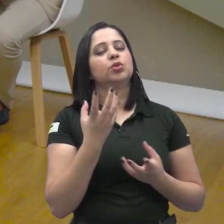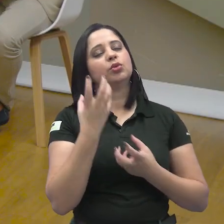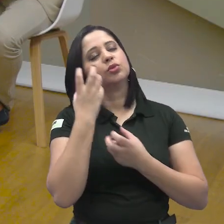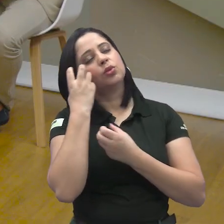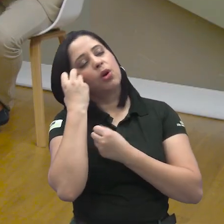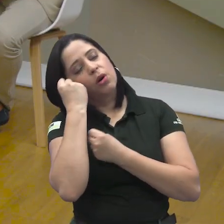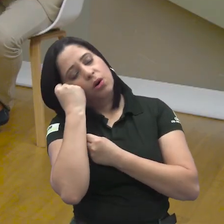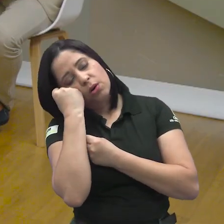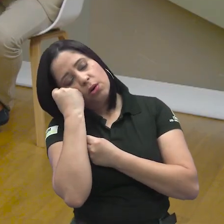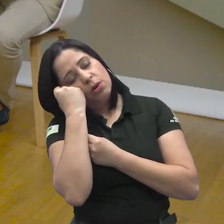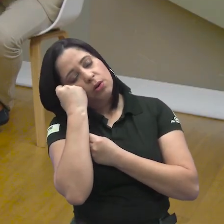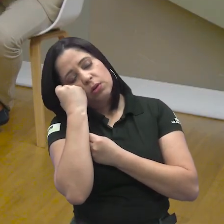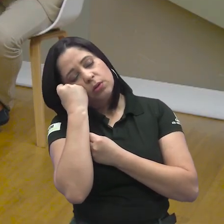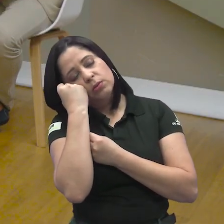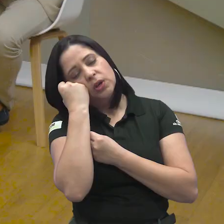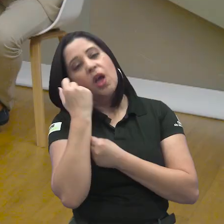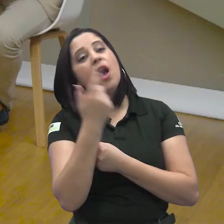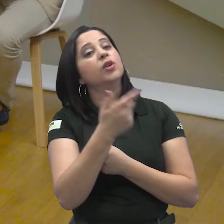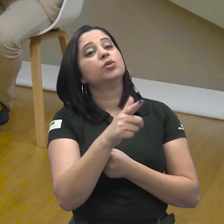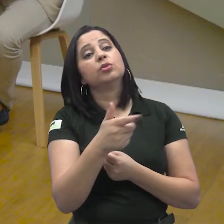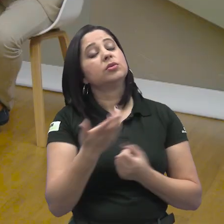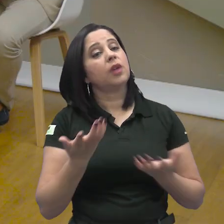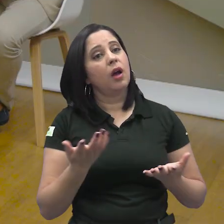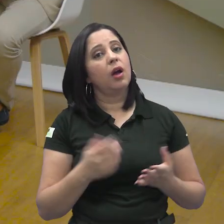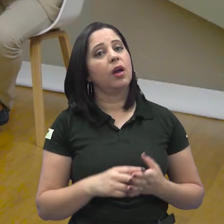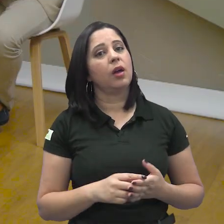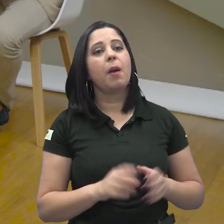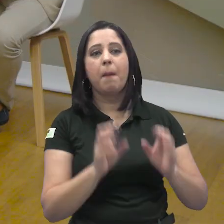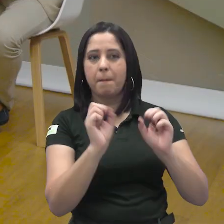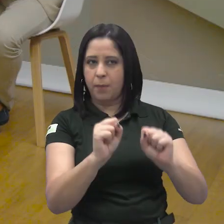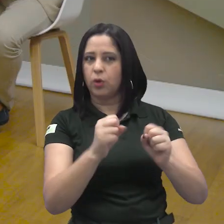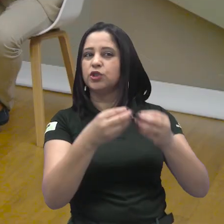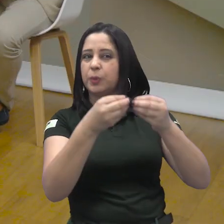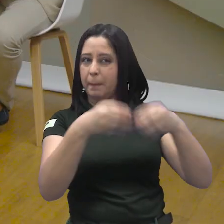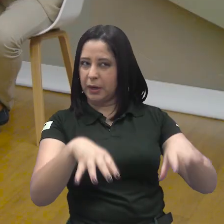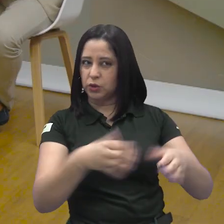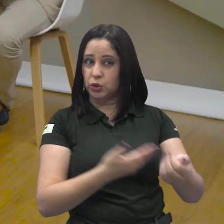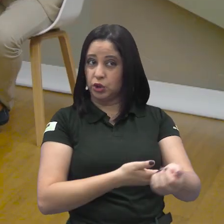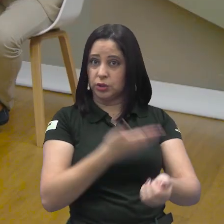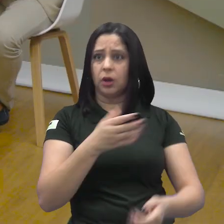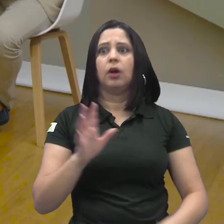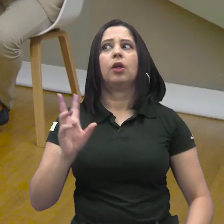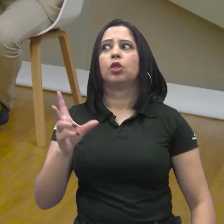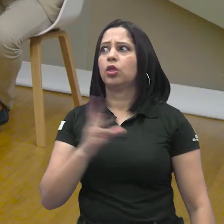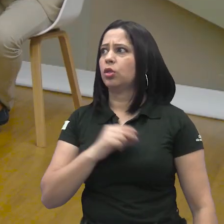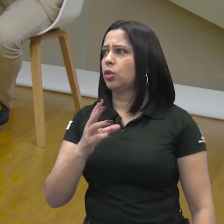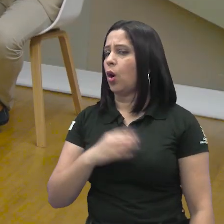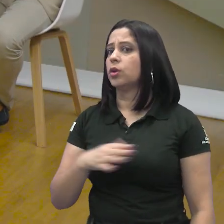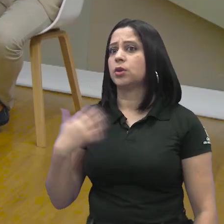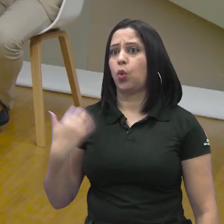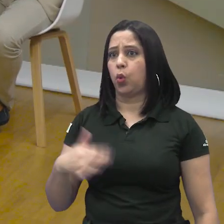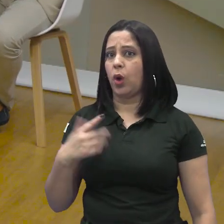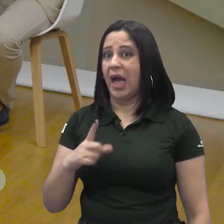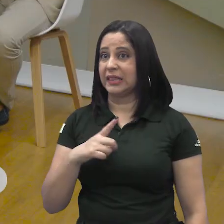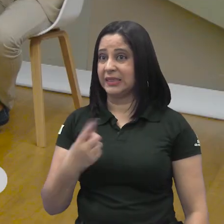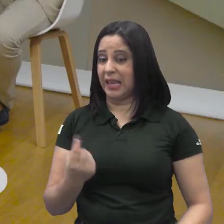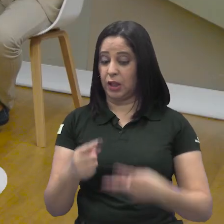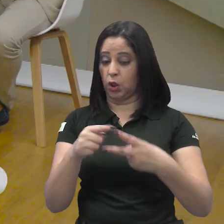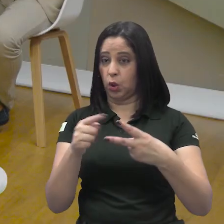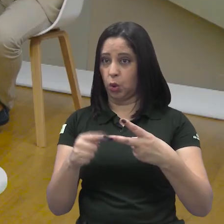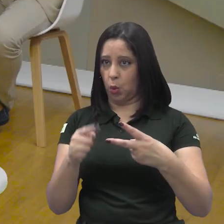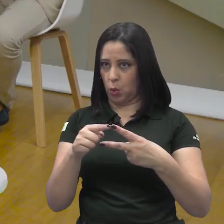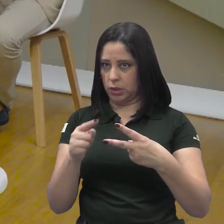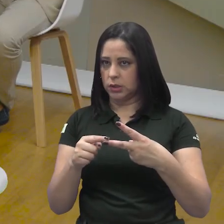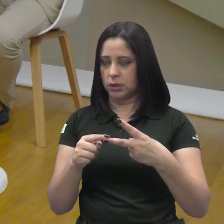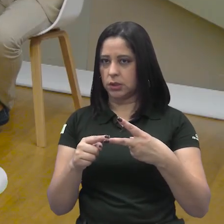né, que merece o sono, aquela higiene do sono antes de dormir, isso também pode agravar, né, a pressão. Muito, muito, muito, muito. Tem duas situações no